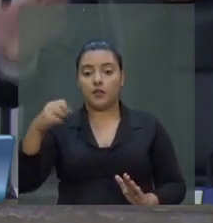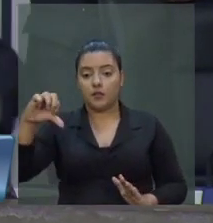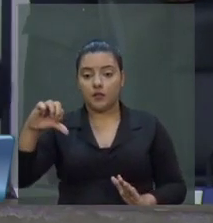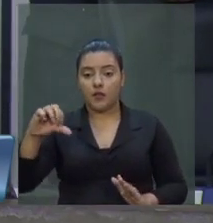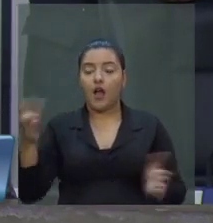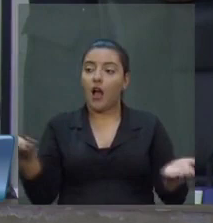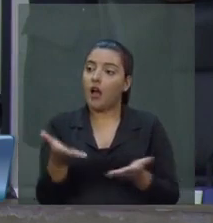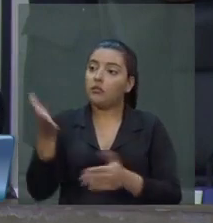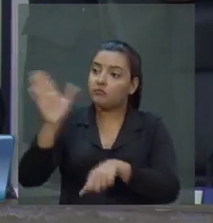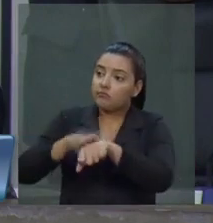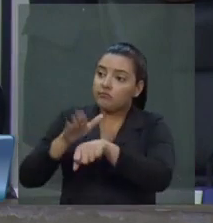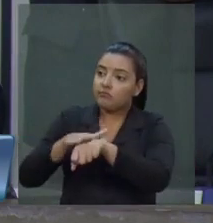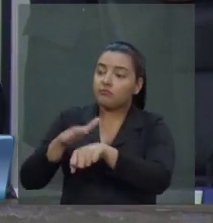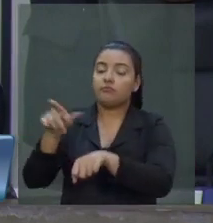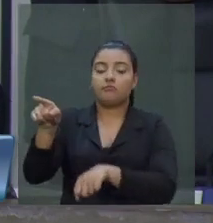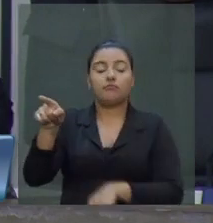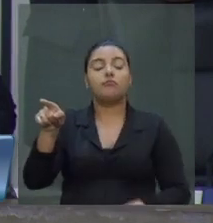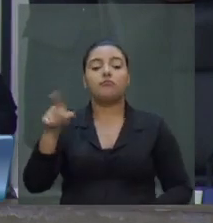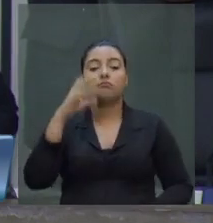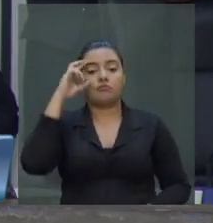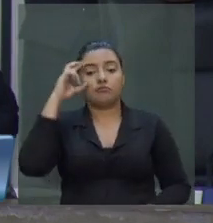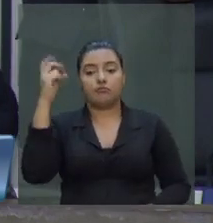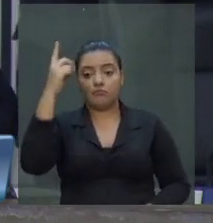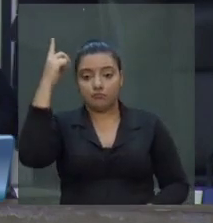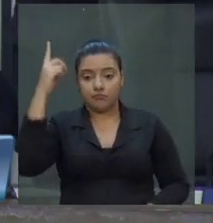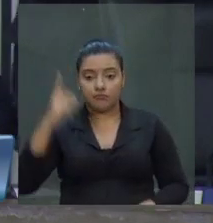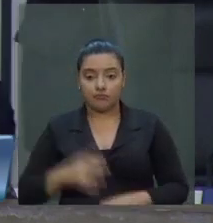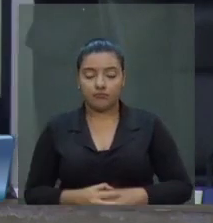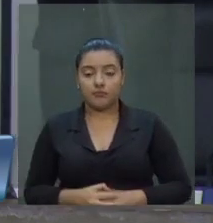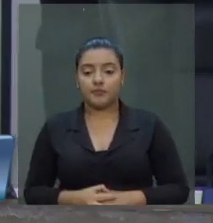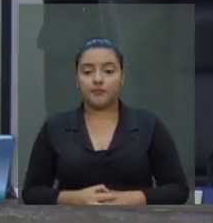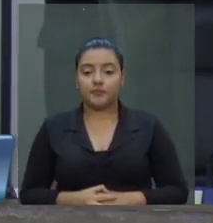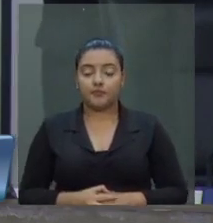Para discutir, o autor do destaque, deputado Renato Rosendo.